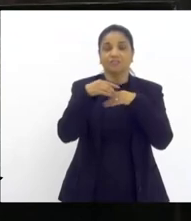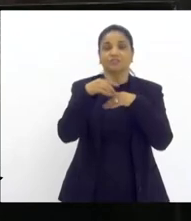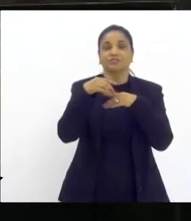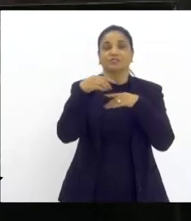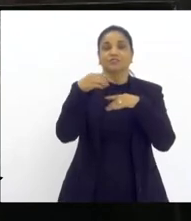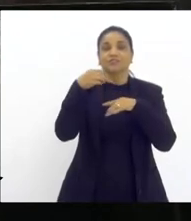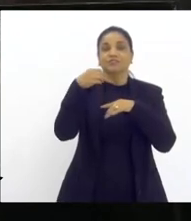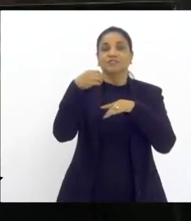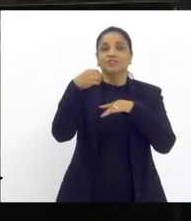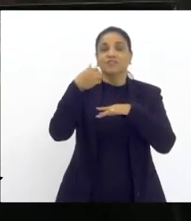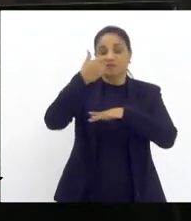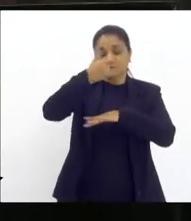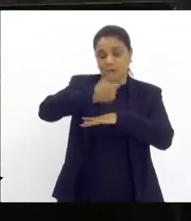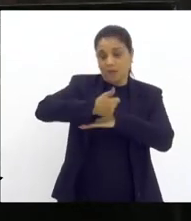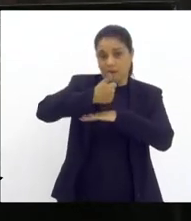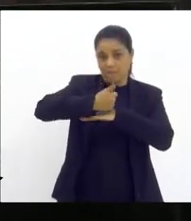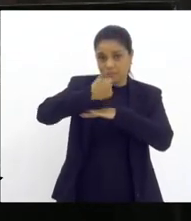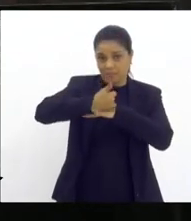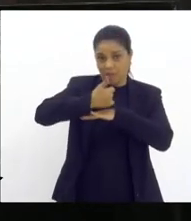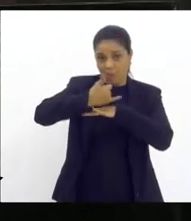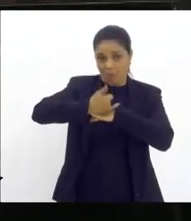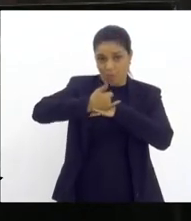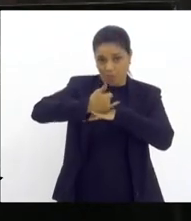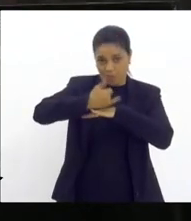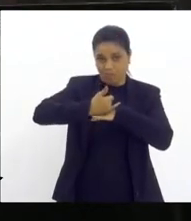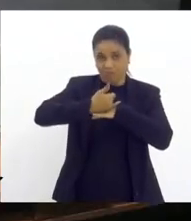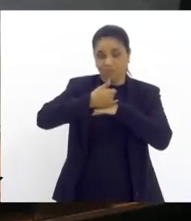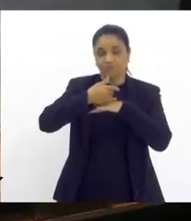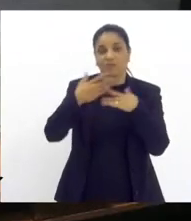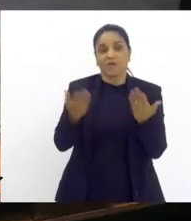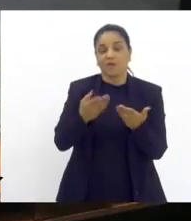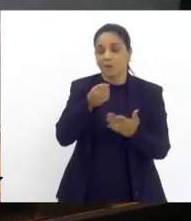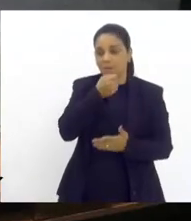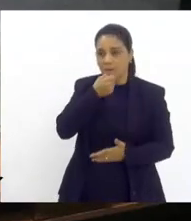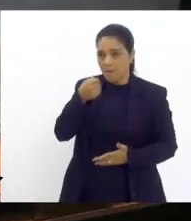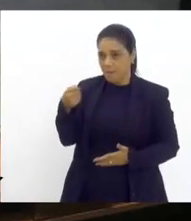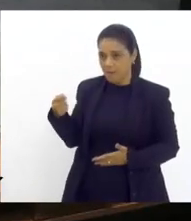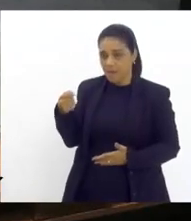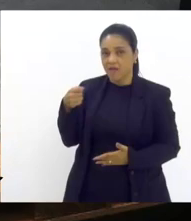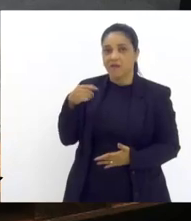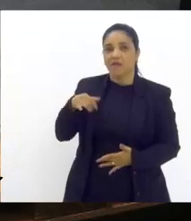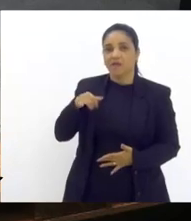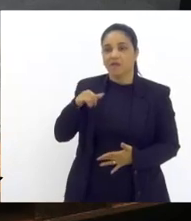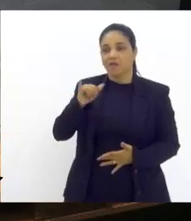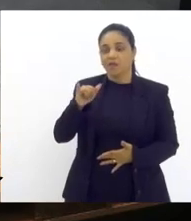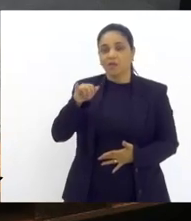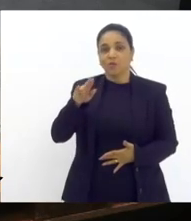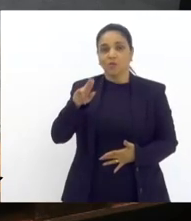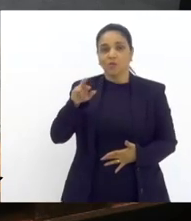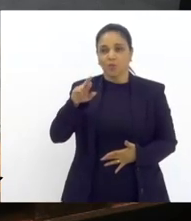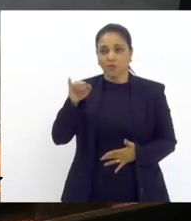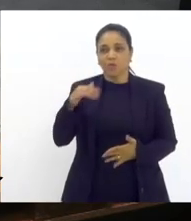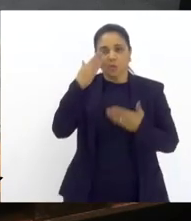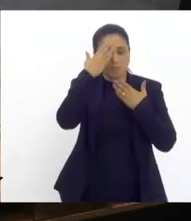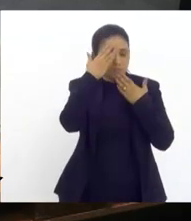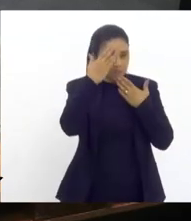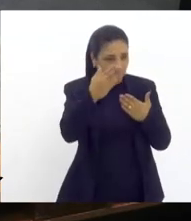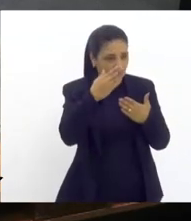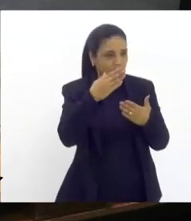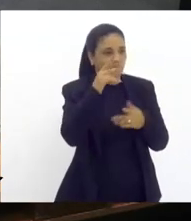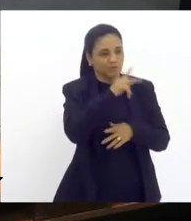abarcou uma capital com a parte Deputado Yuri Muito obrigado companheiro Professor Josemar eu quero